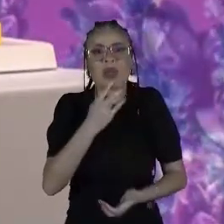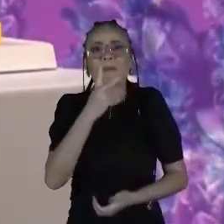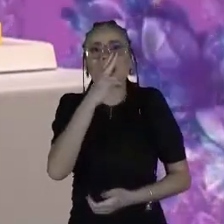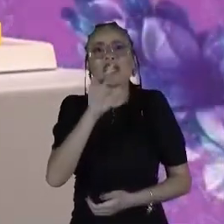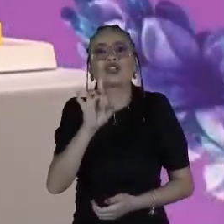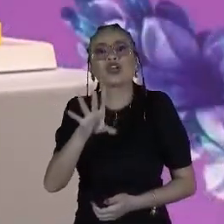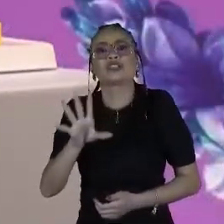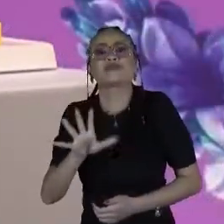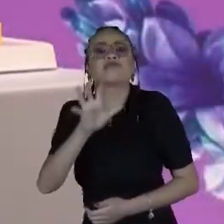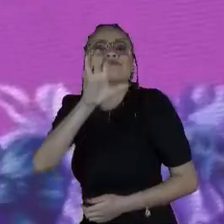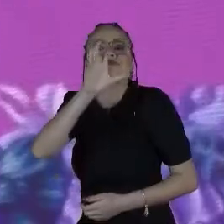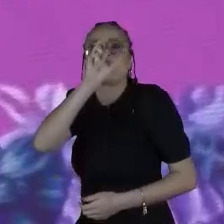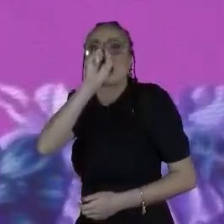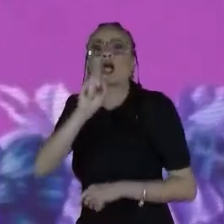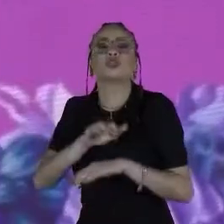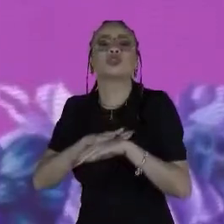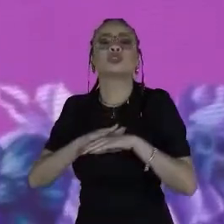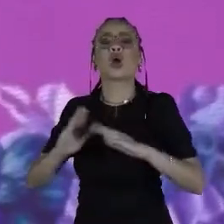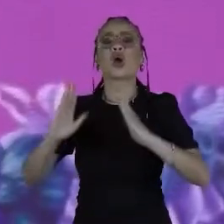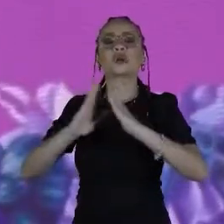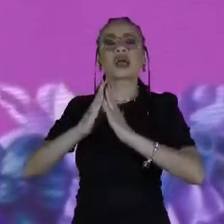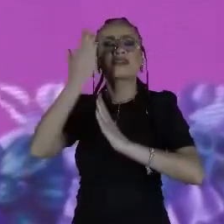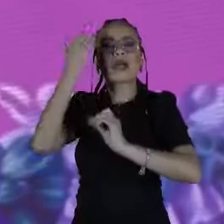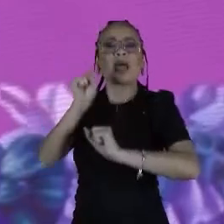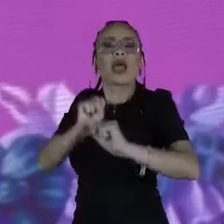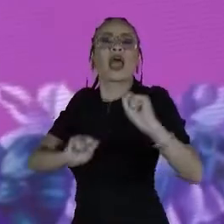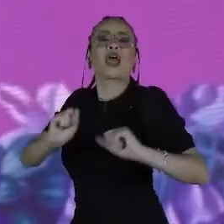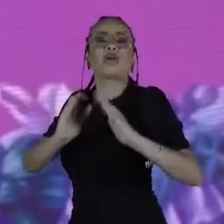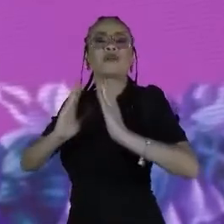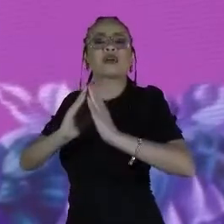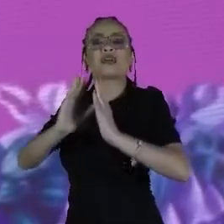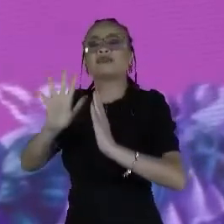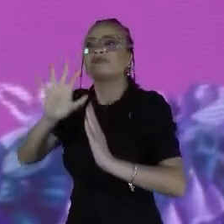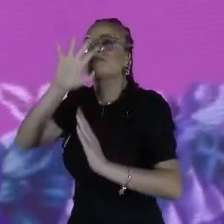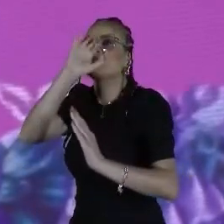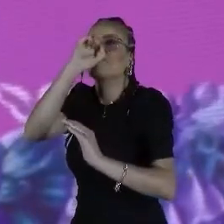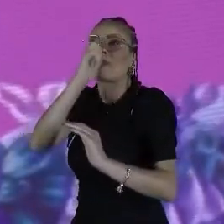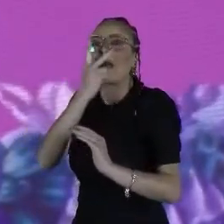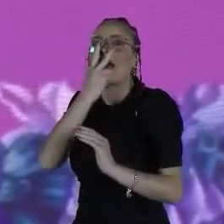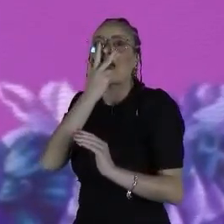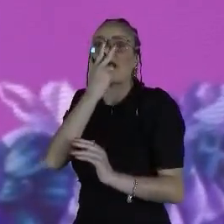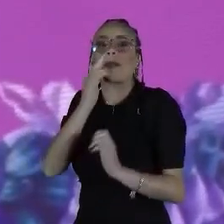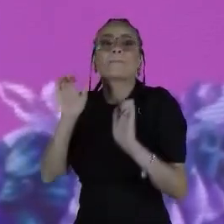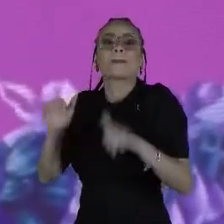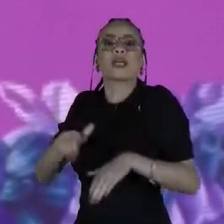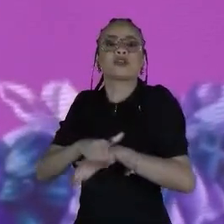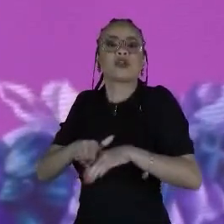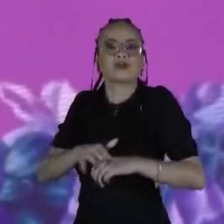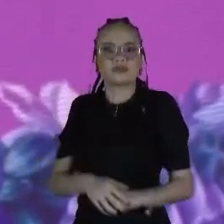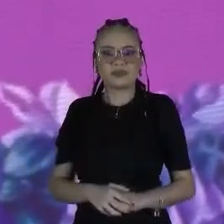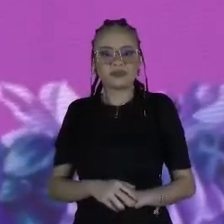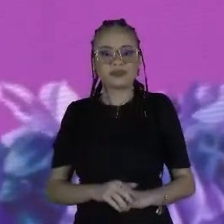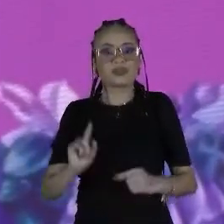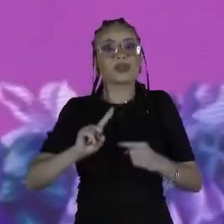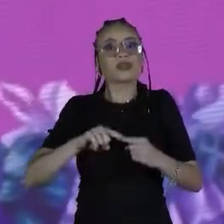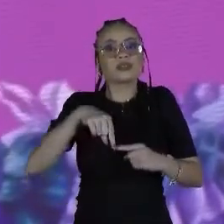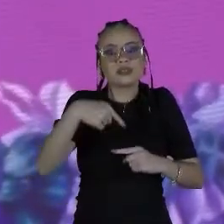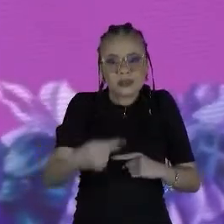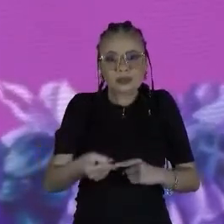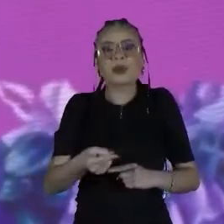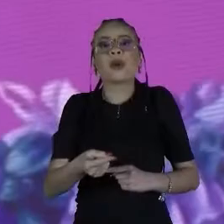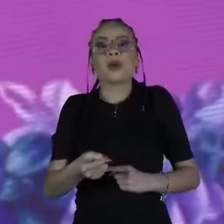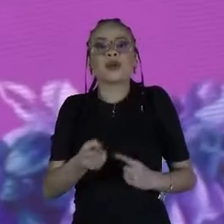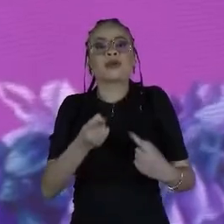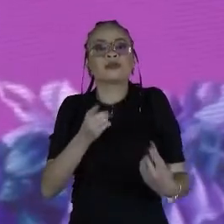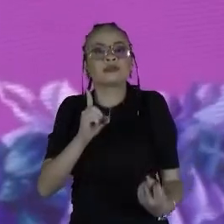aromas aí ela não vai usar a casa aquele cheirinho gostoso de ambiente foi então através do consultor de bem-estar que